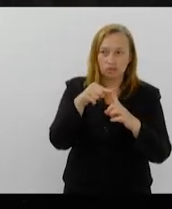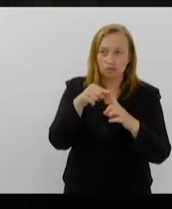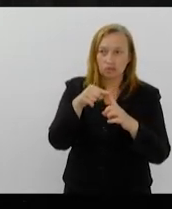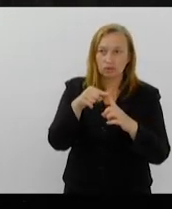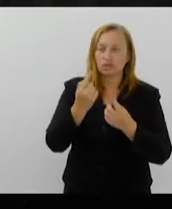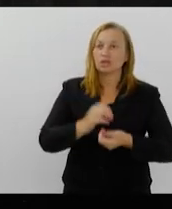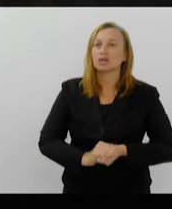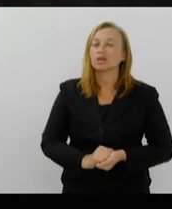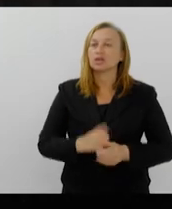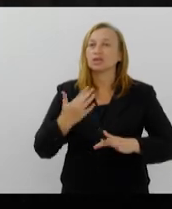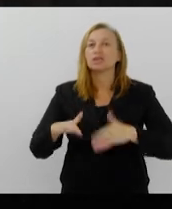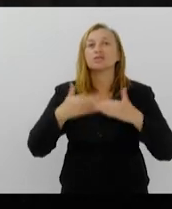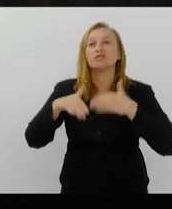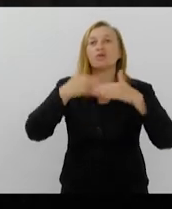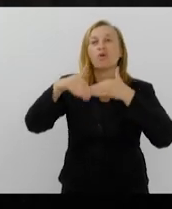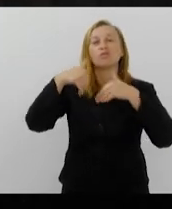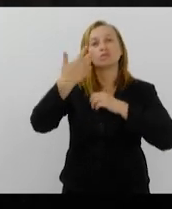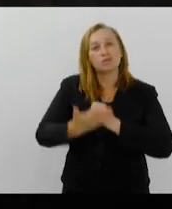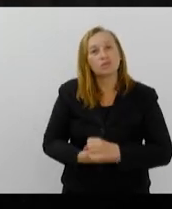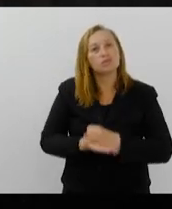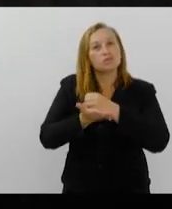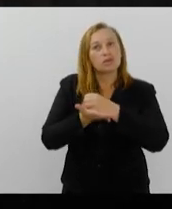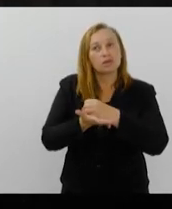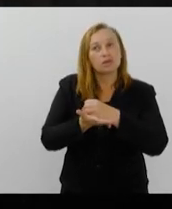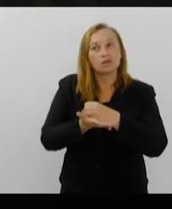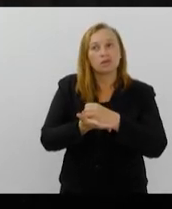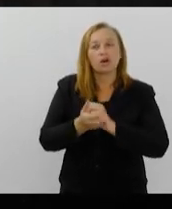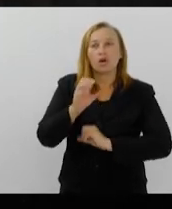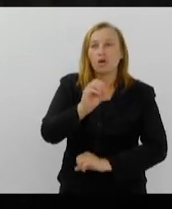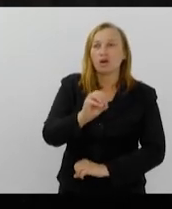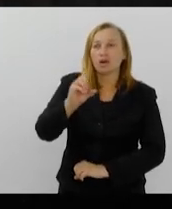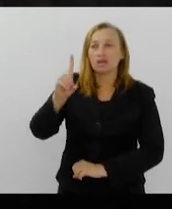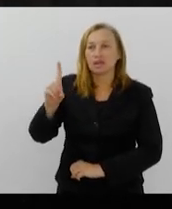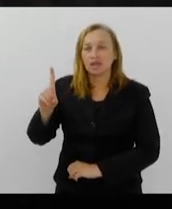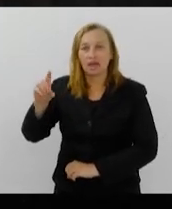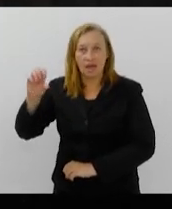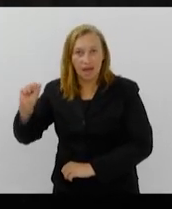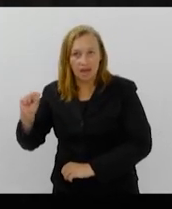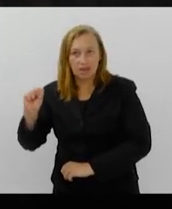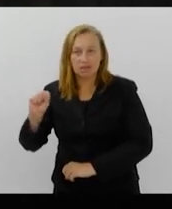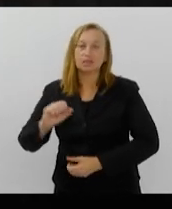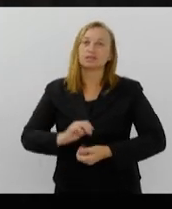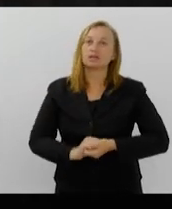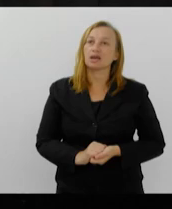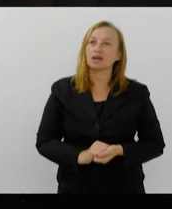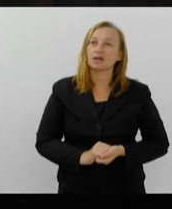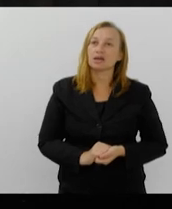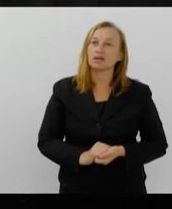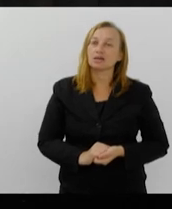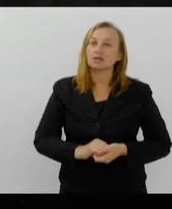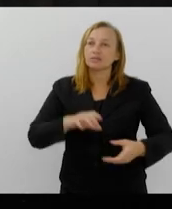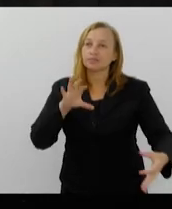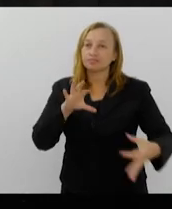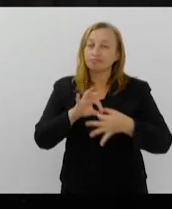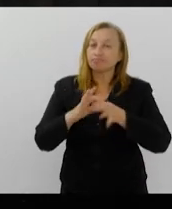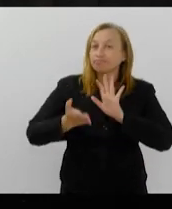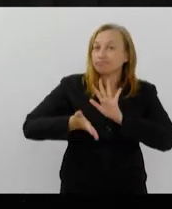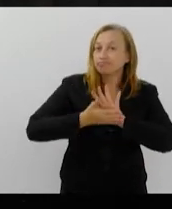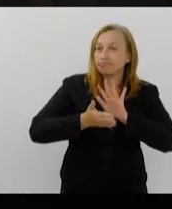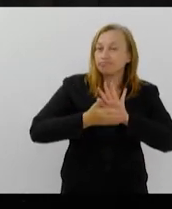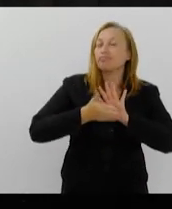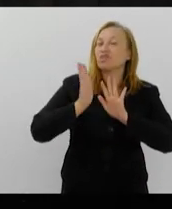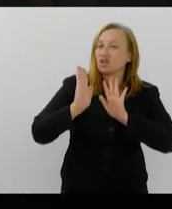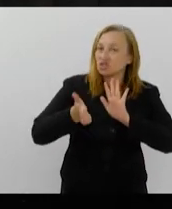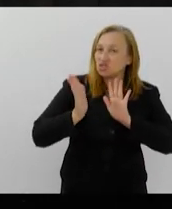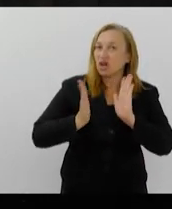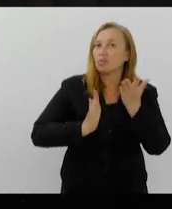de desenvolvimento sustentável, as ODSs, consoante a proposta que já